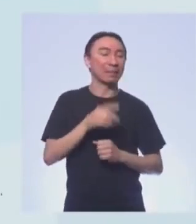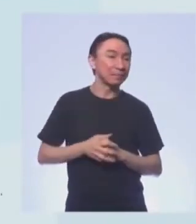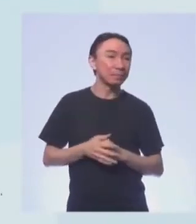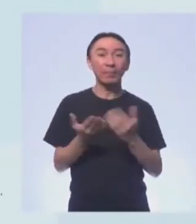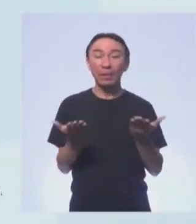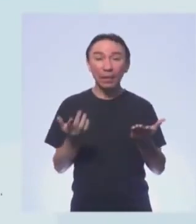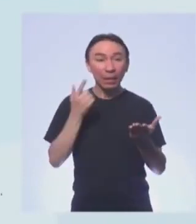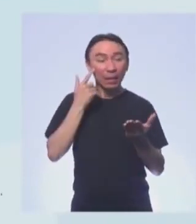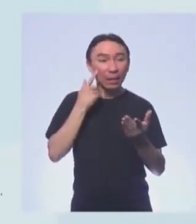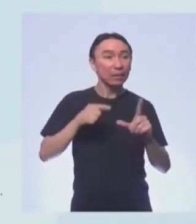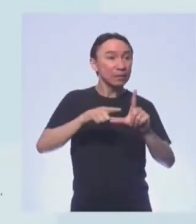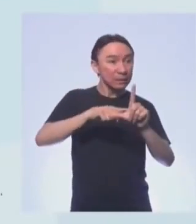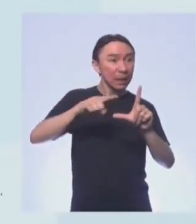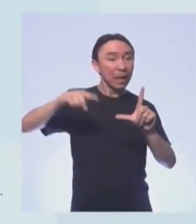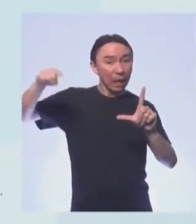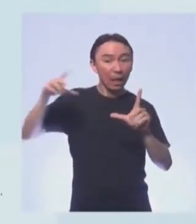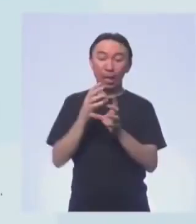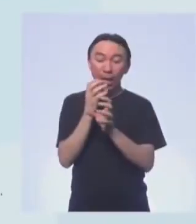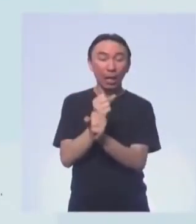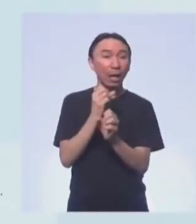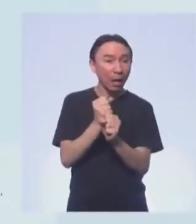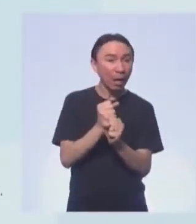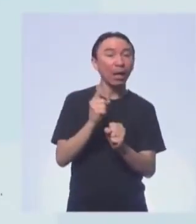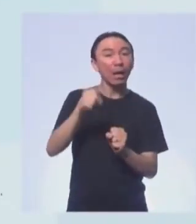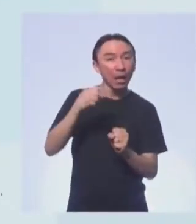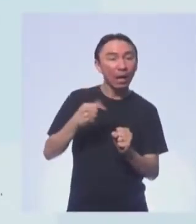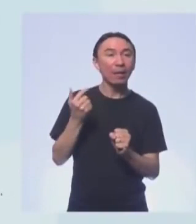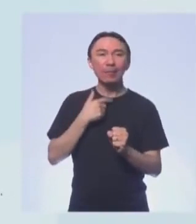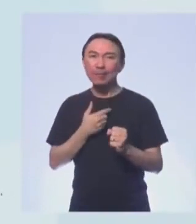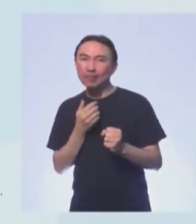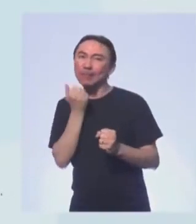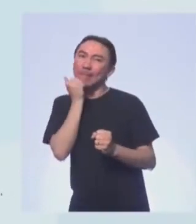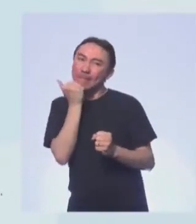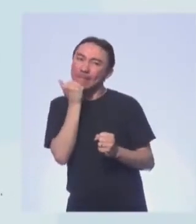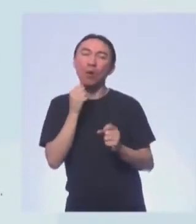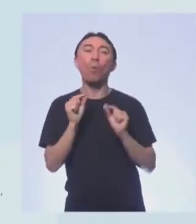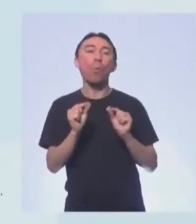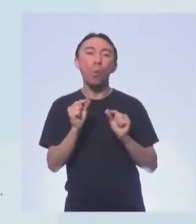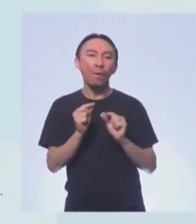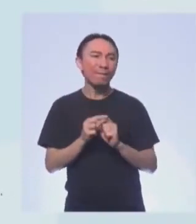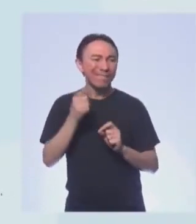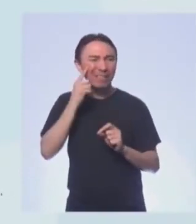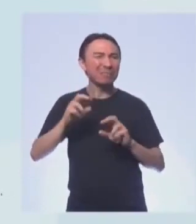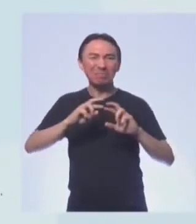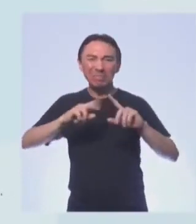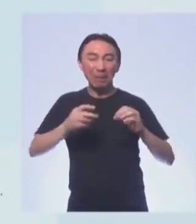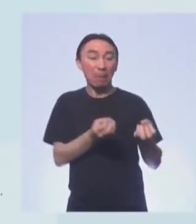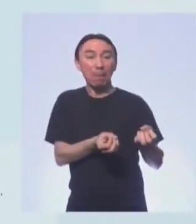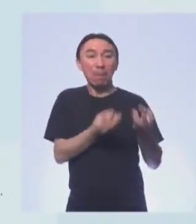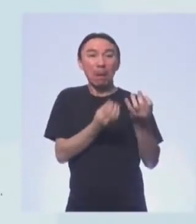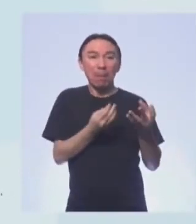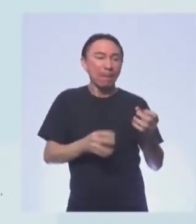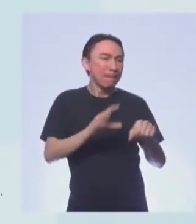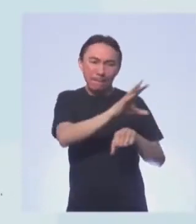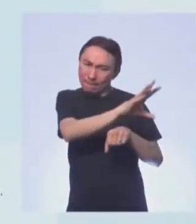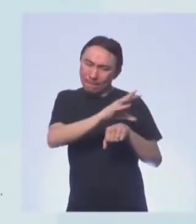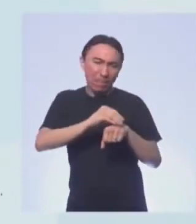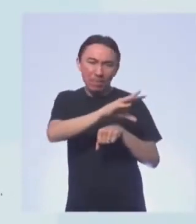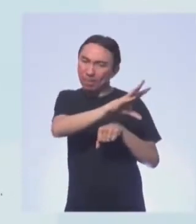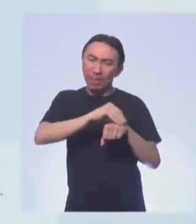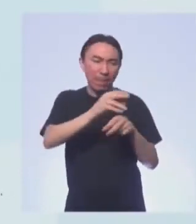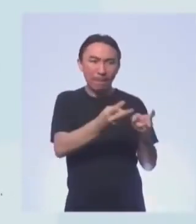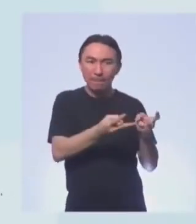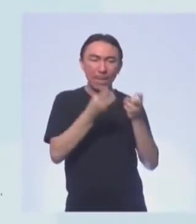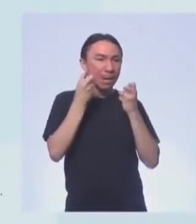é uma ciência que se dedica à coleta, à análise e à interpretação de dados. Então, são três coisas aí,